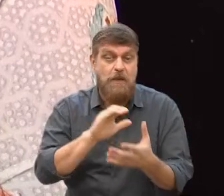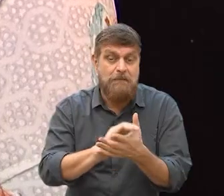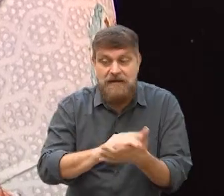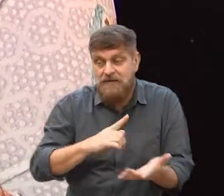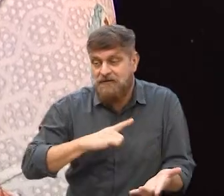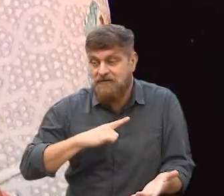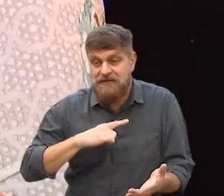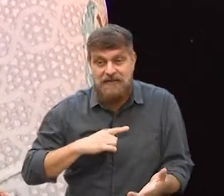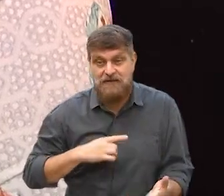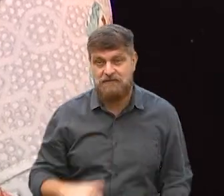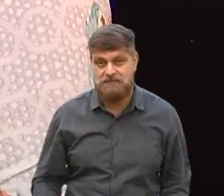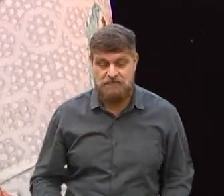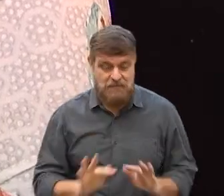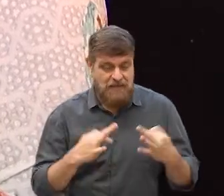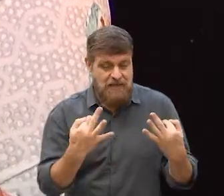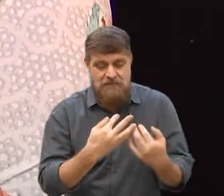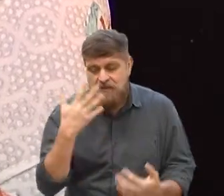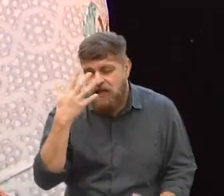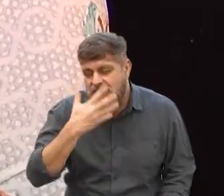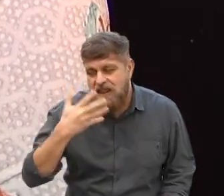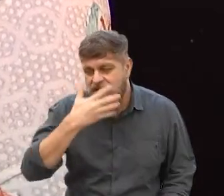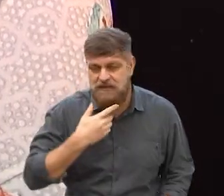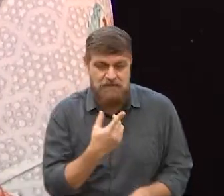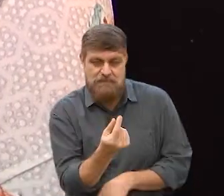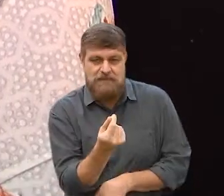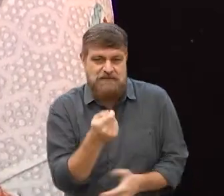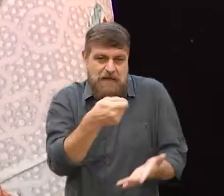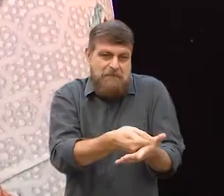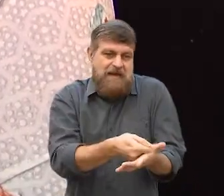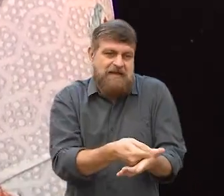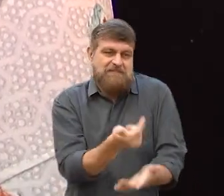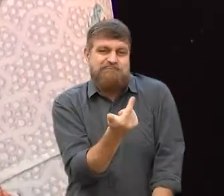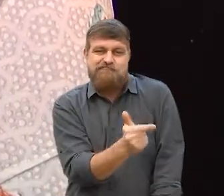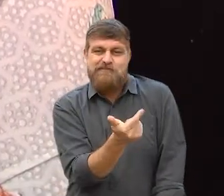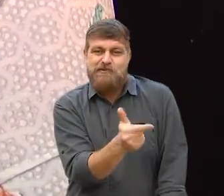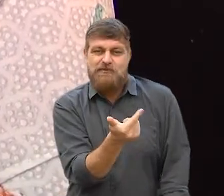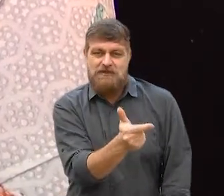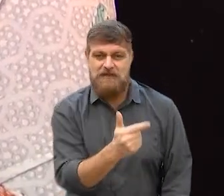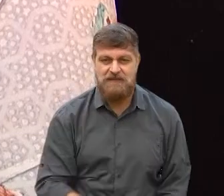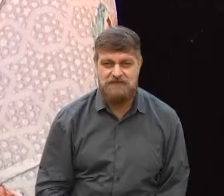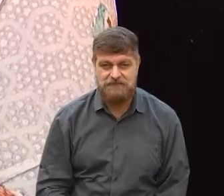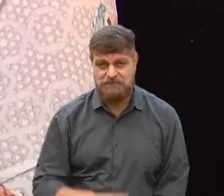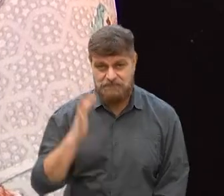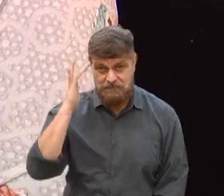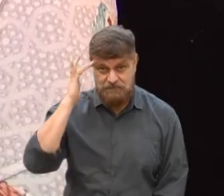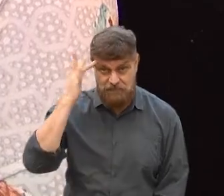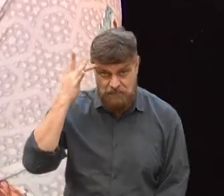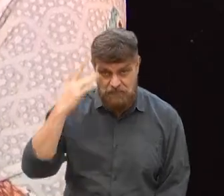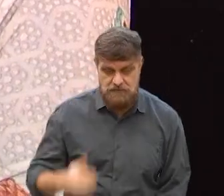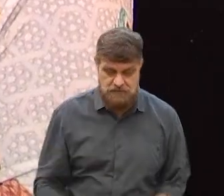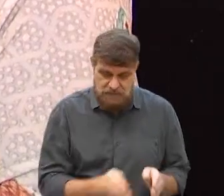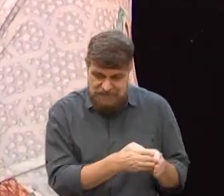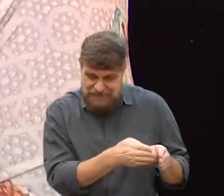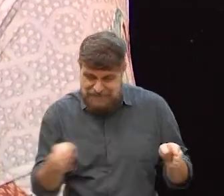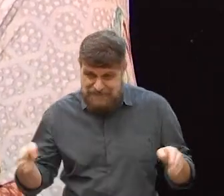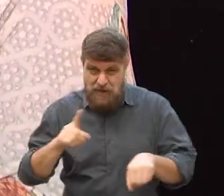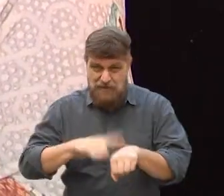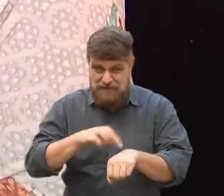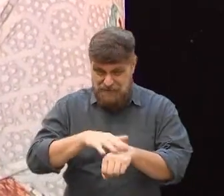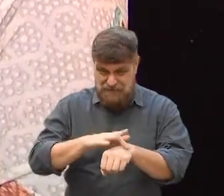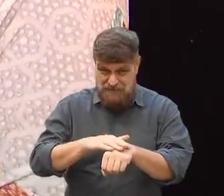2008, 2009, e foi quando eu montei uma empresa para montar imobiliária e a gente